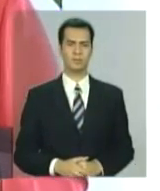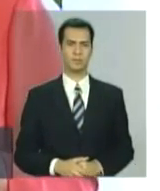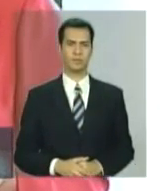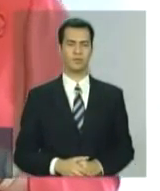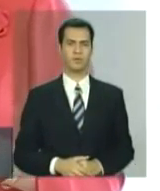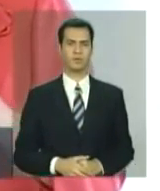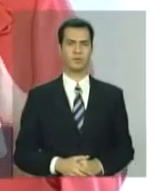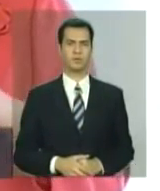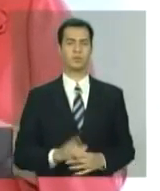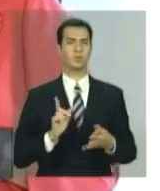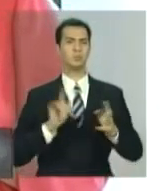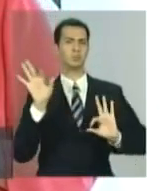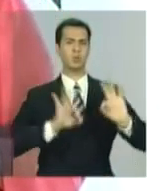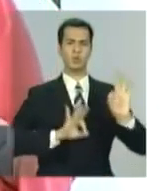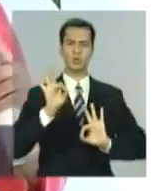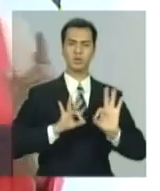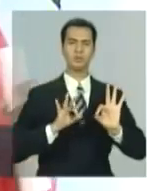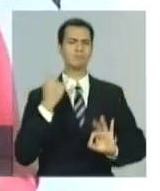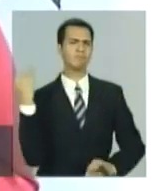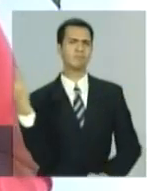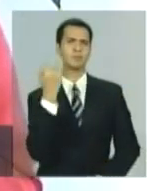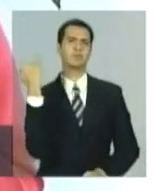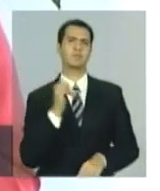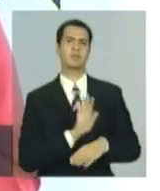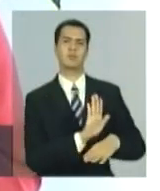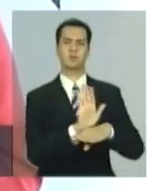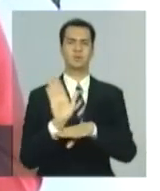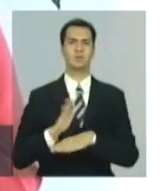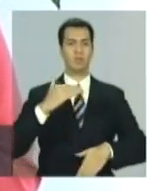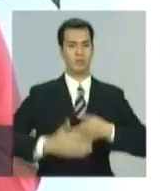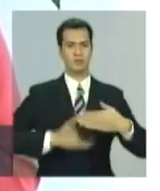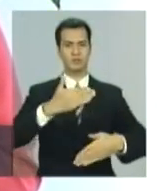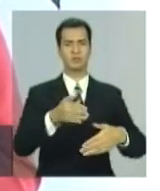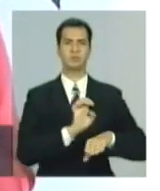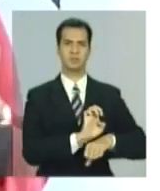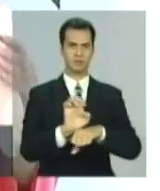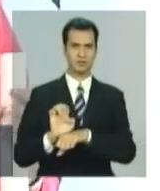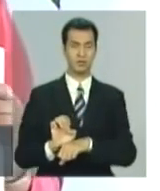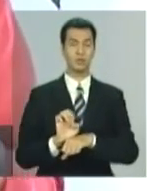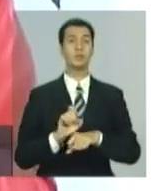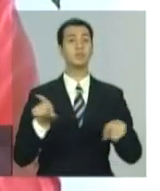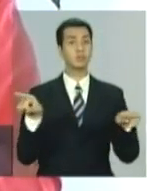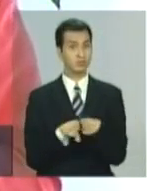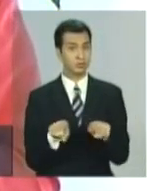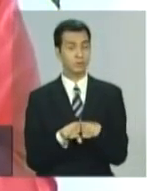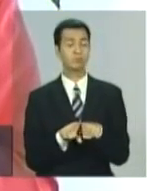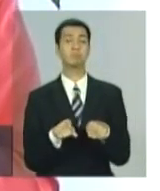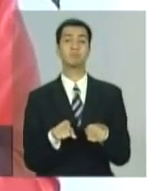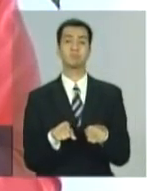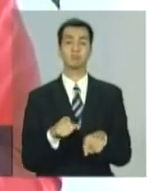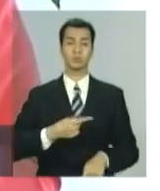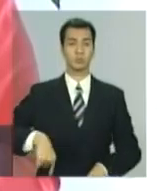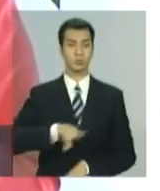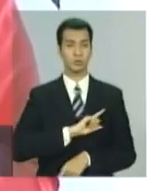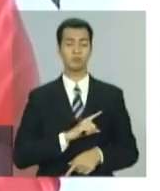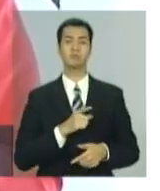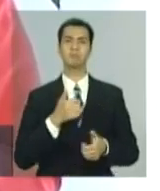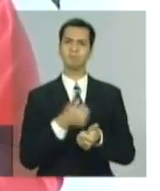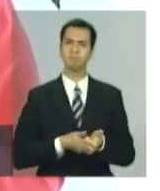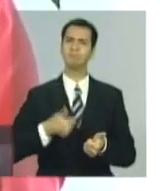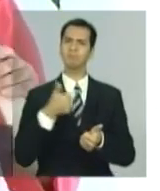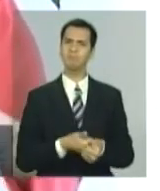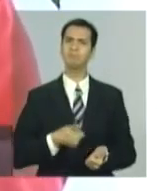viabilizar projetos que são essenciais para o desenvolvimento dos estados, como também nós vamos